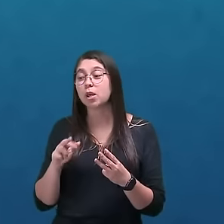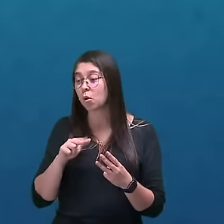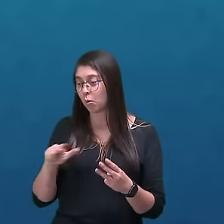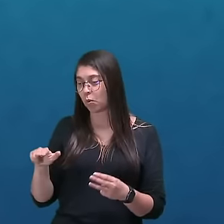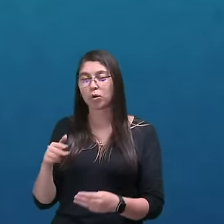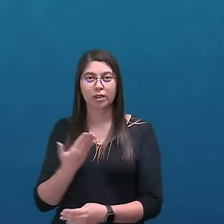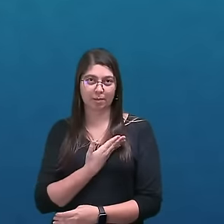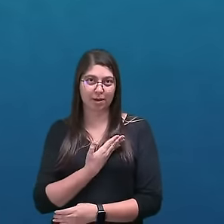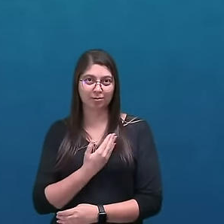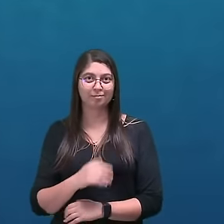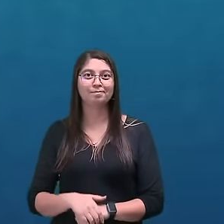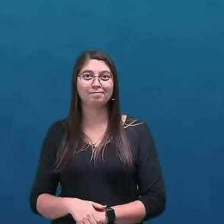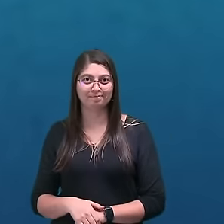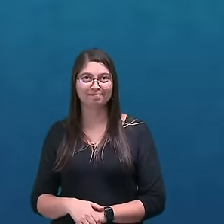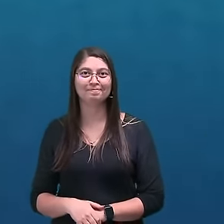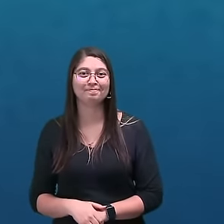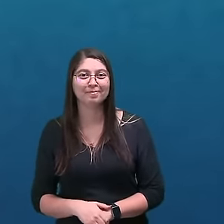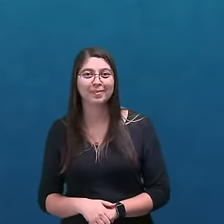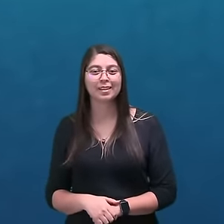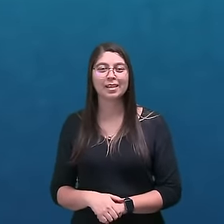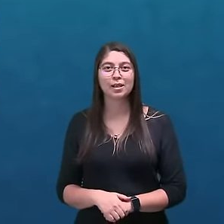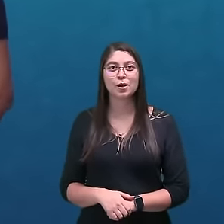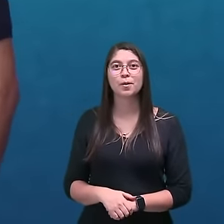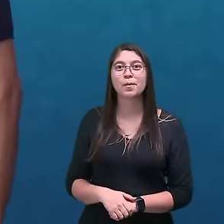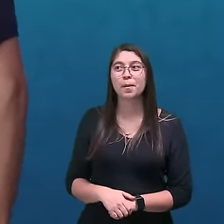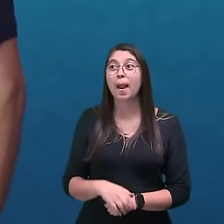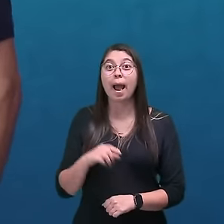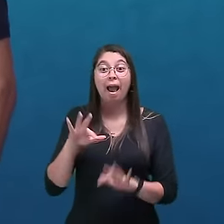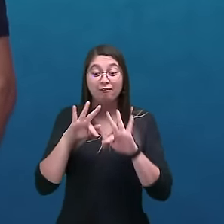riesgo por causa de una.